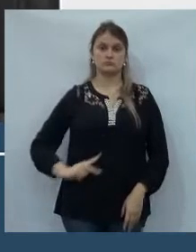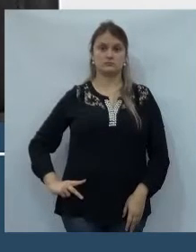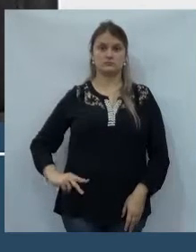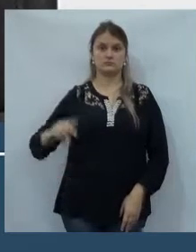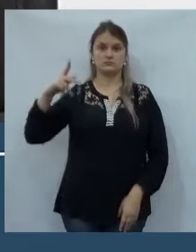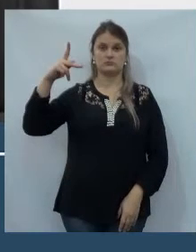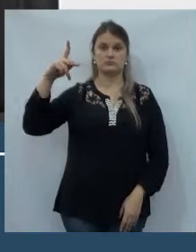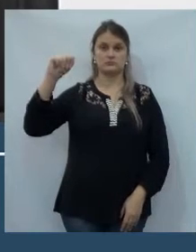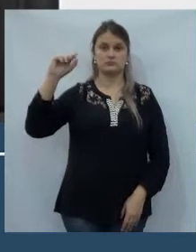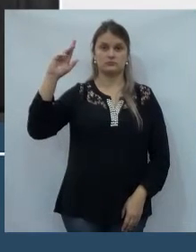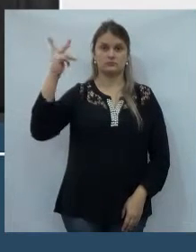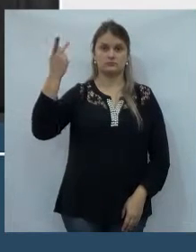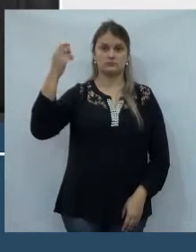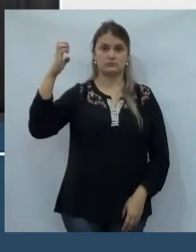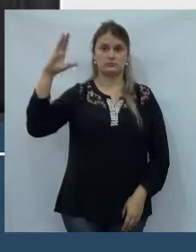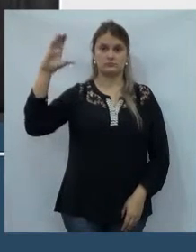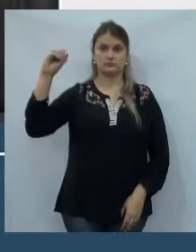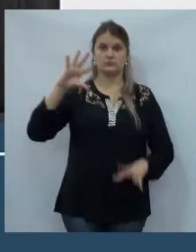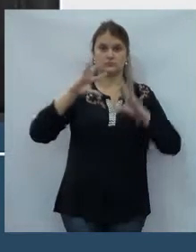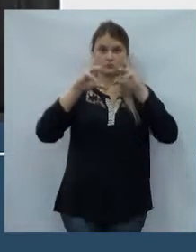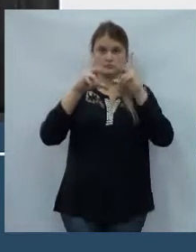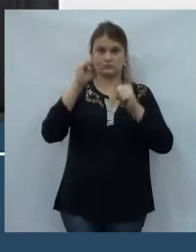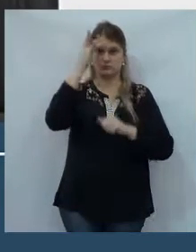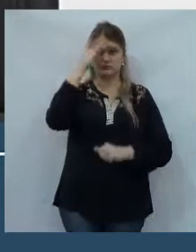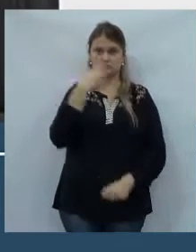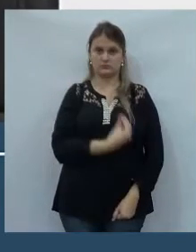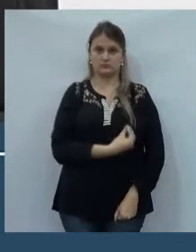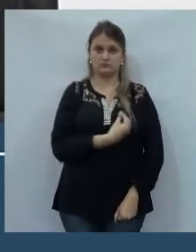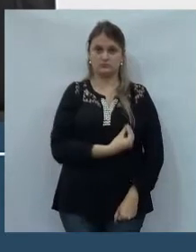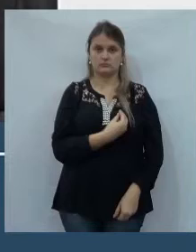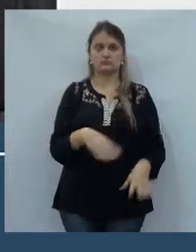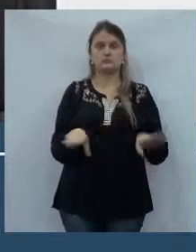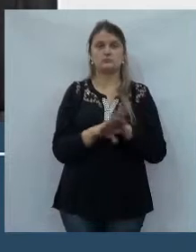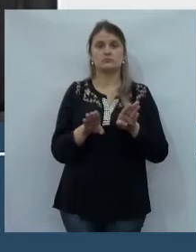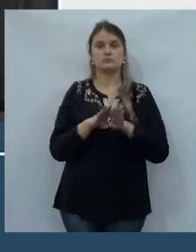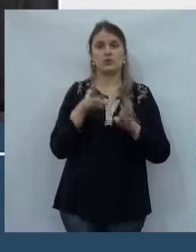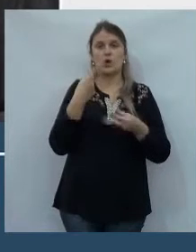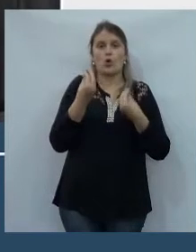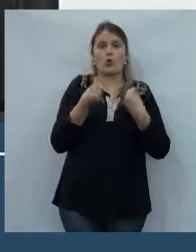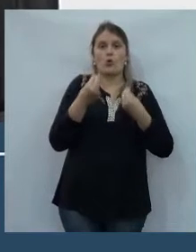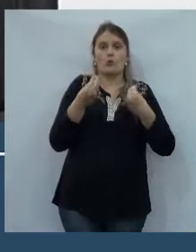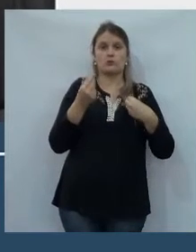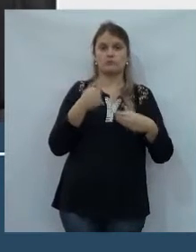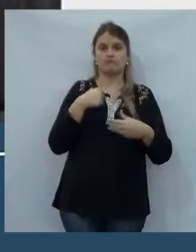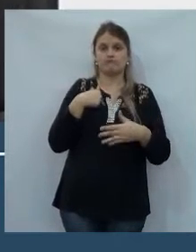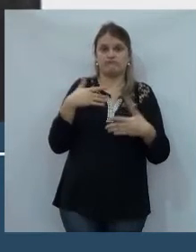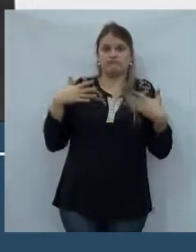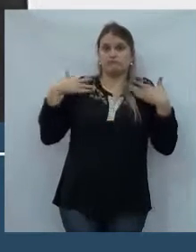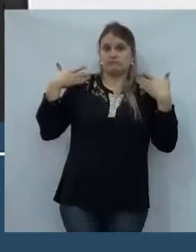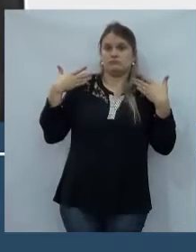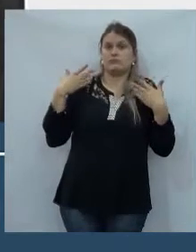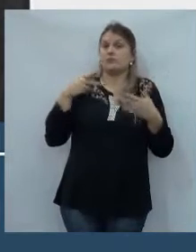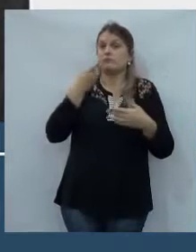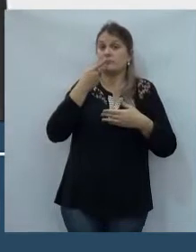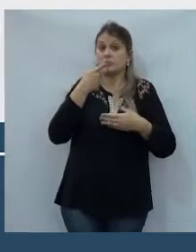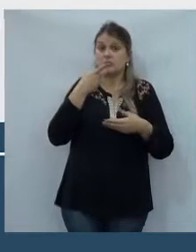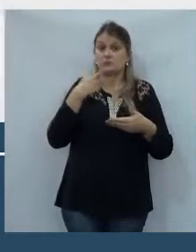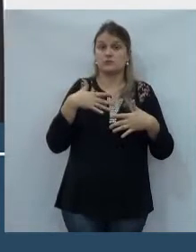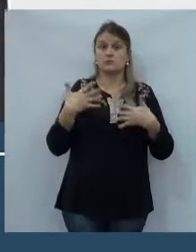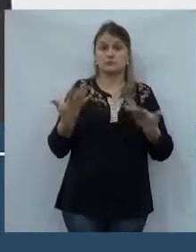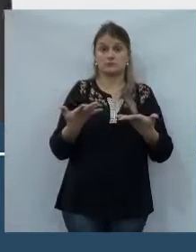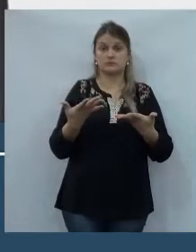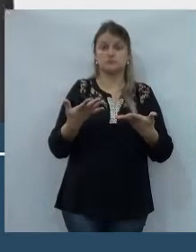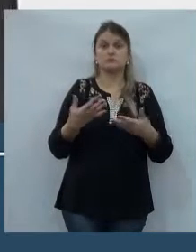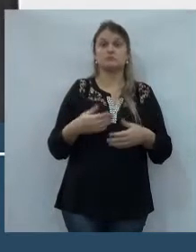os presentes. Quero também aqui mostrar minha indignação quanto